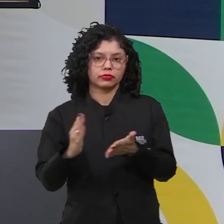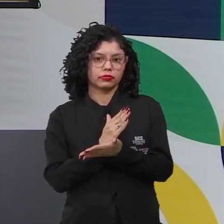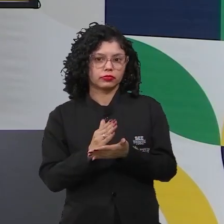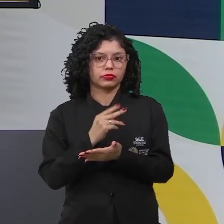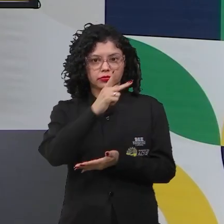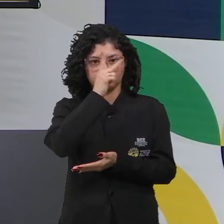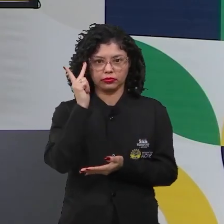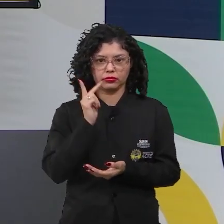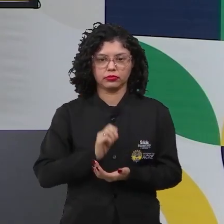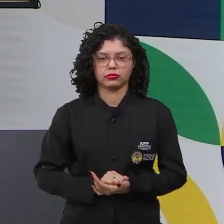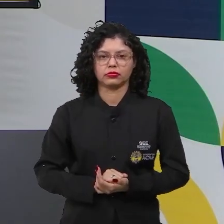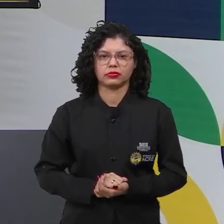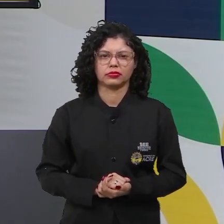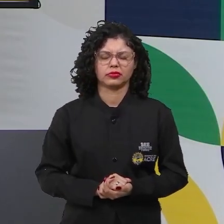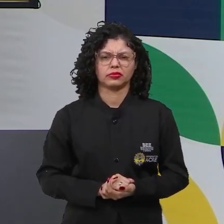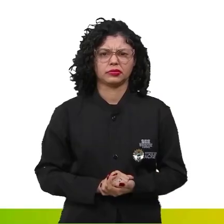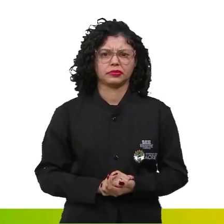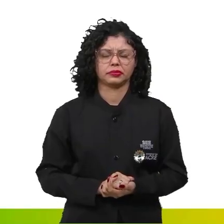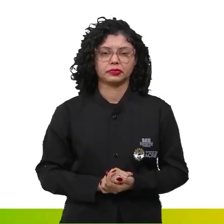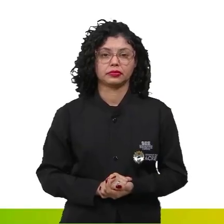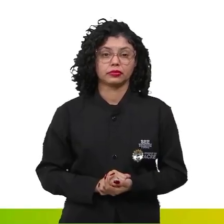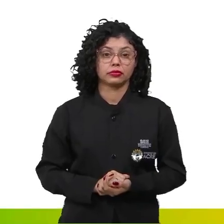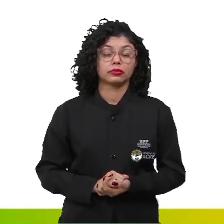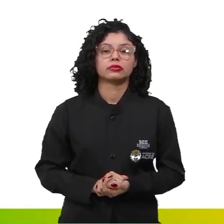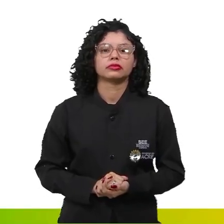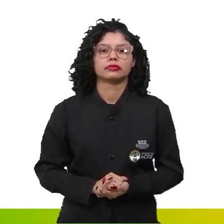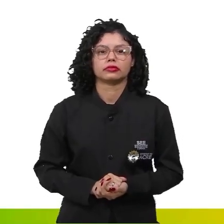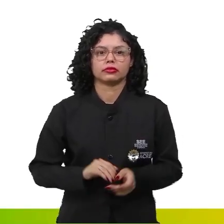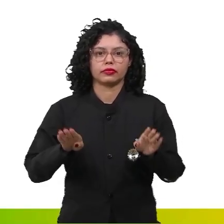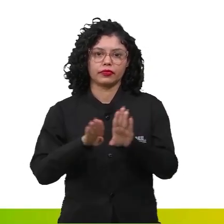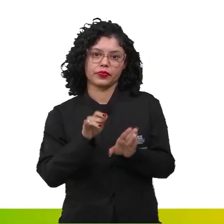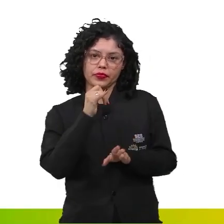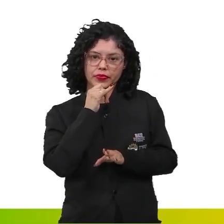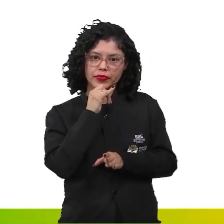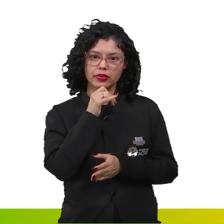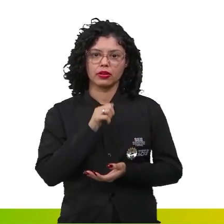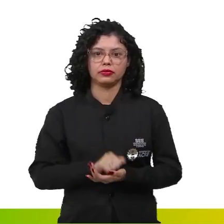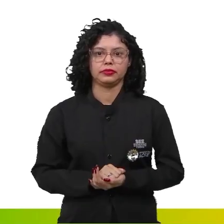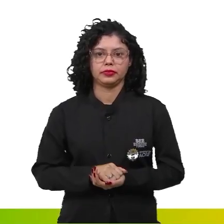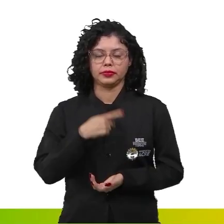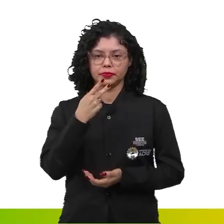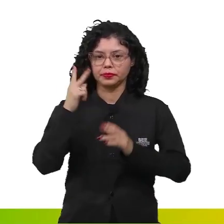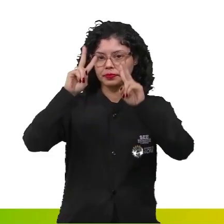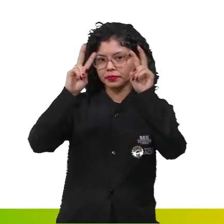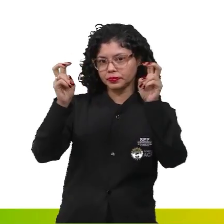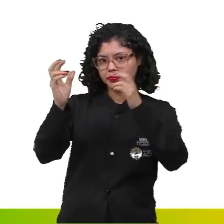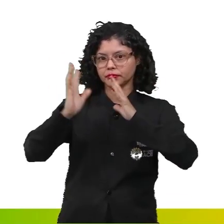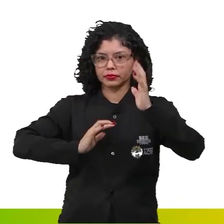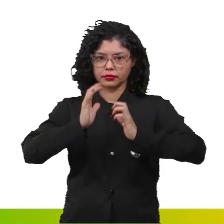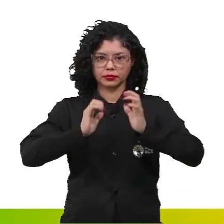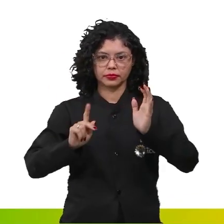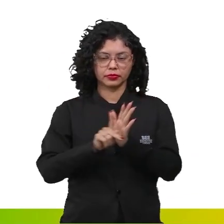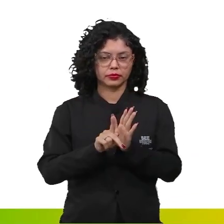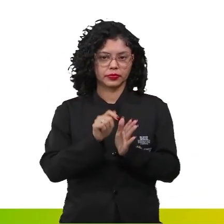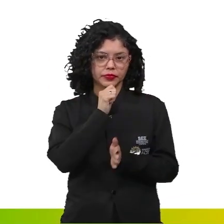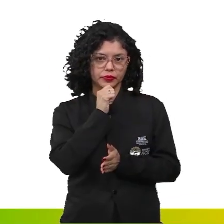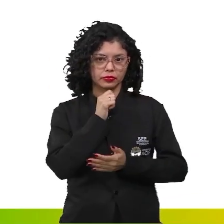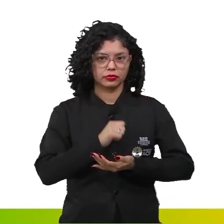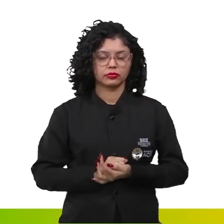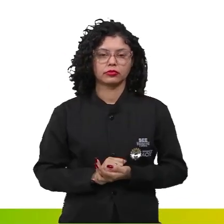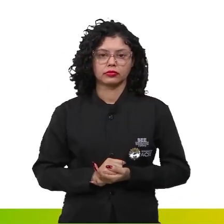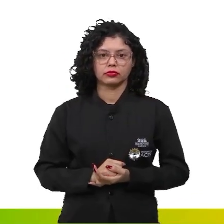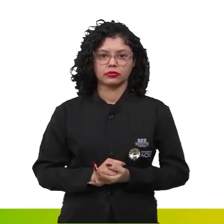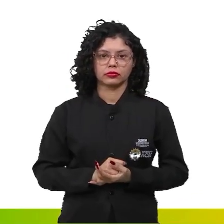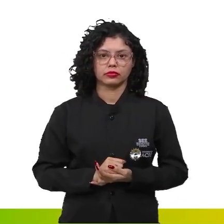indivíduos. Tranquilo? Compreendendo? Então aqui, ó, exemplos do que a gente mencionou acerca desses conflitos de inclusão, no caso aqui